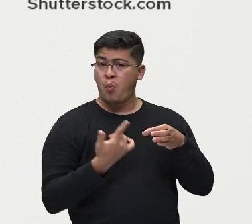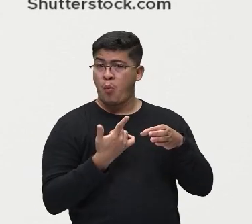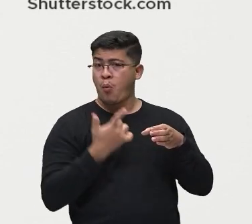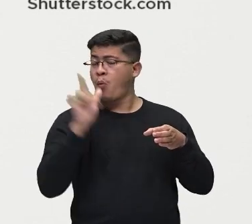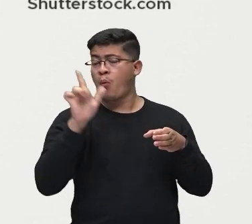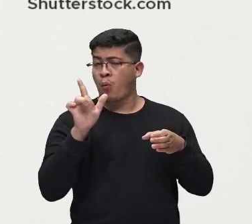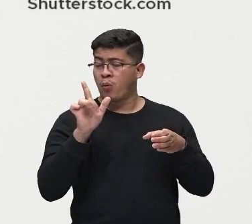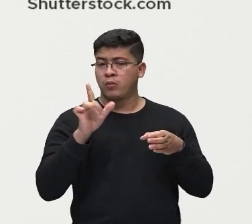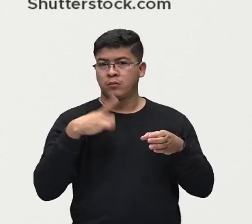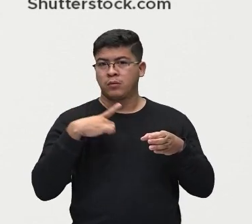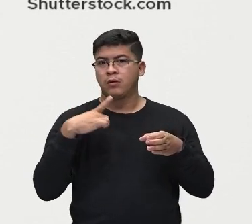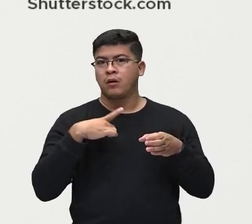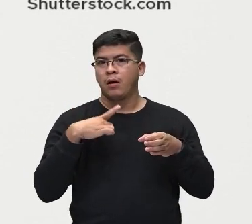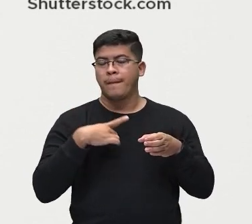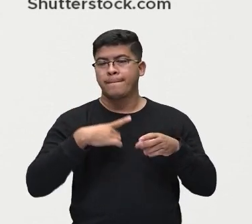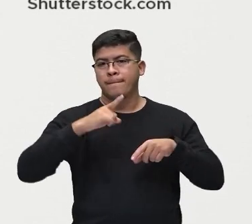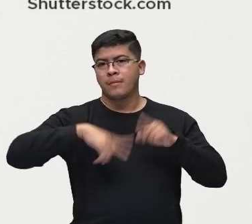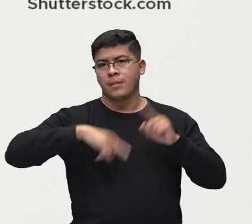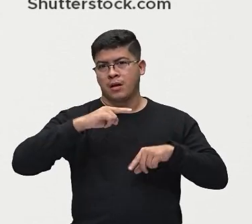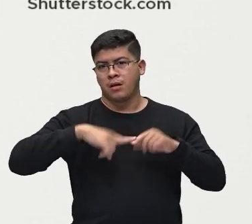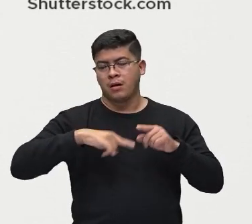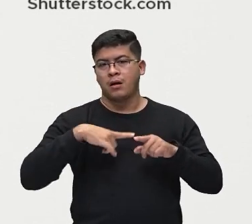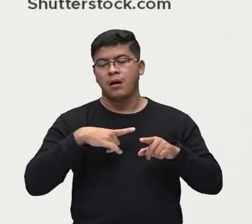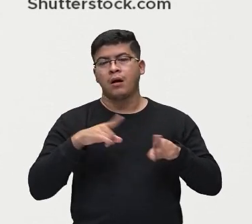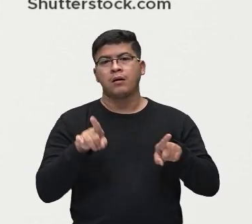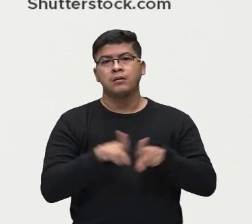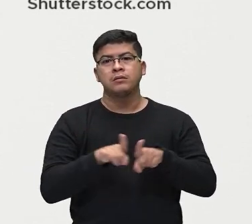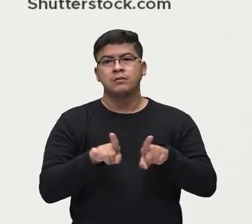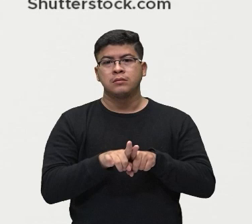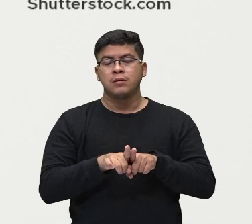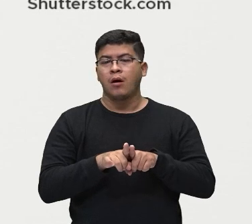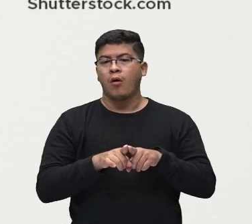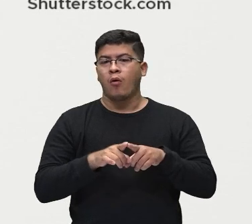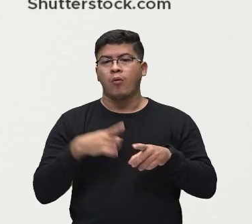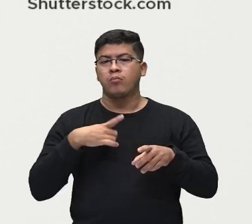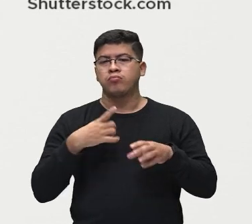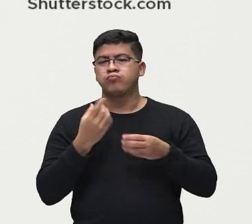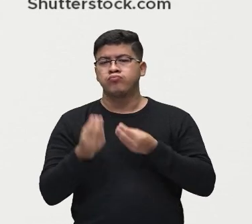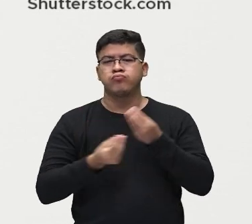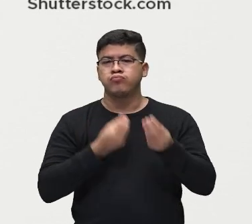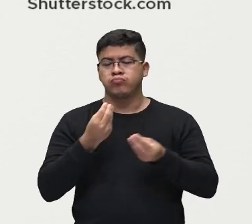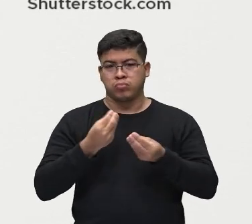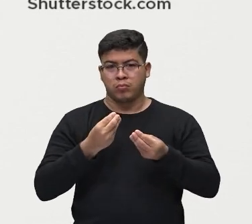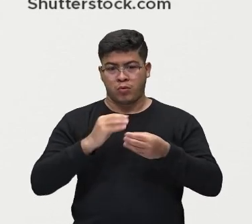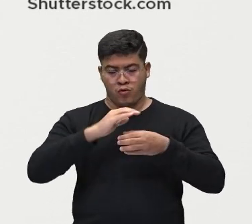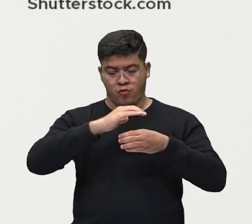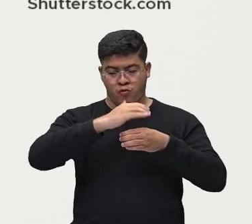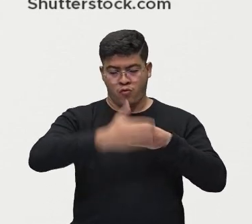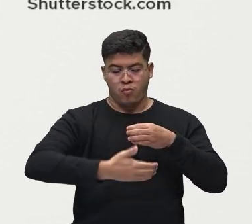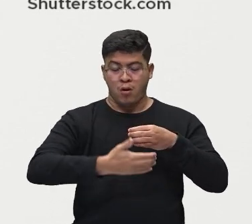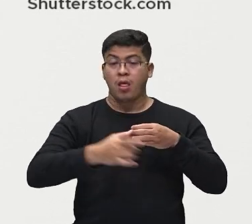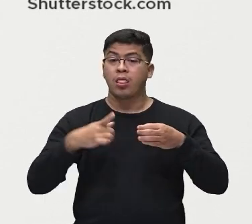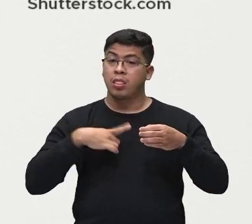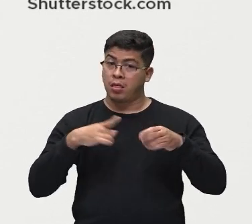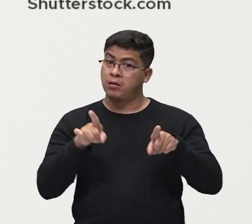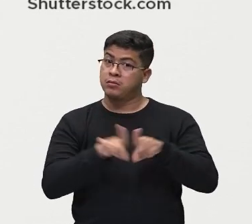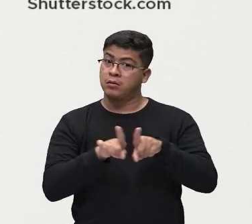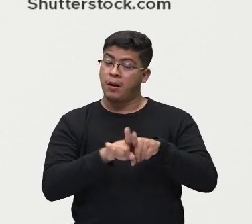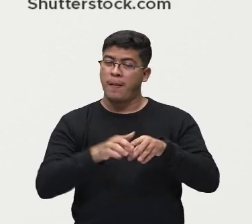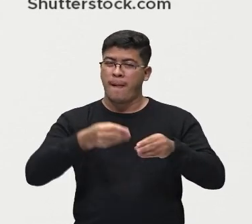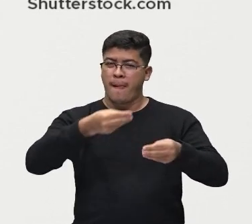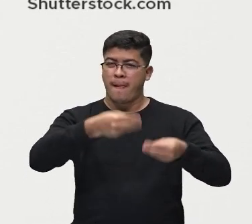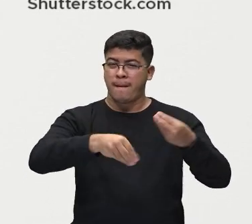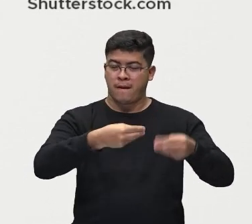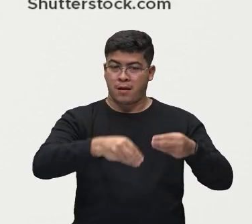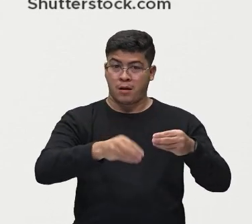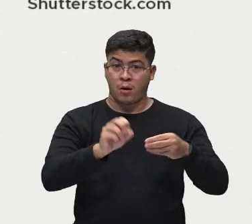mais isolantes e também a produção de vácuos melhores, como plásticos resistentes e duros